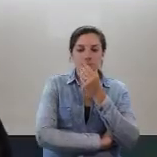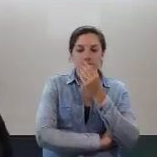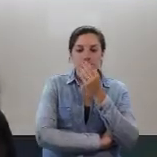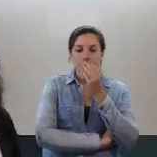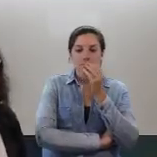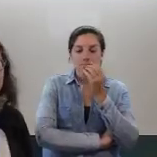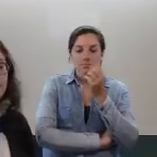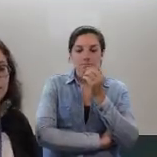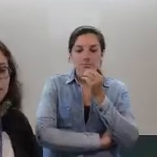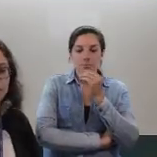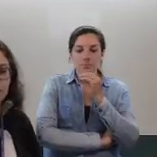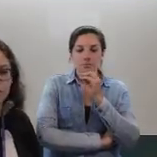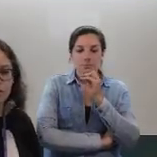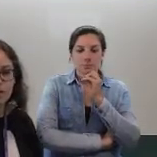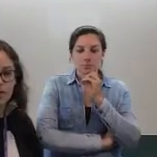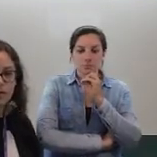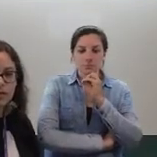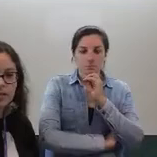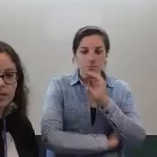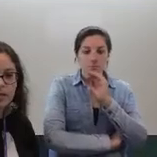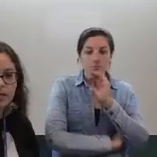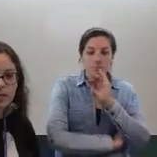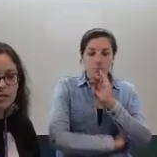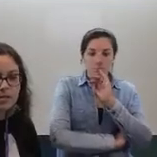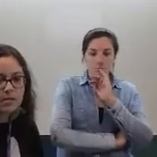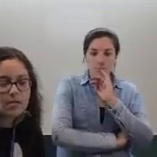Você pode clicar ali, digitar o nome da norma.